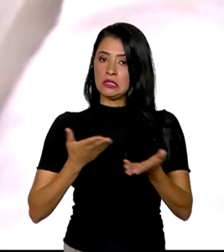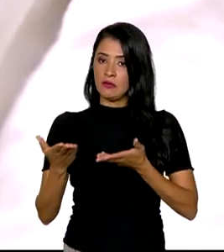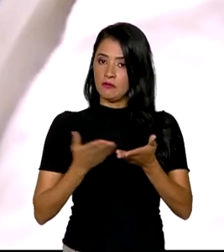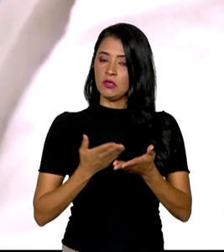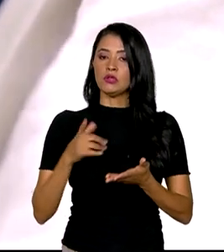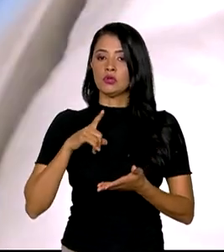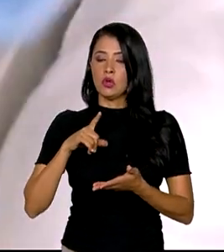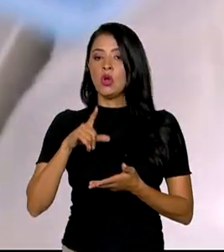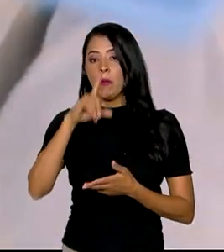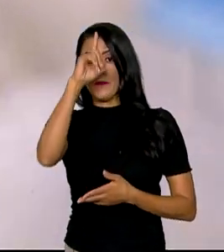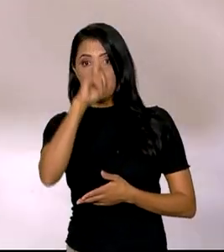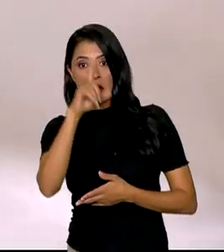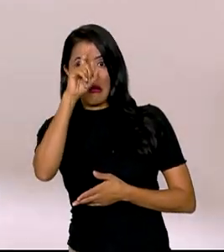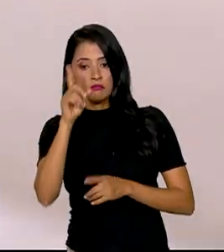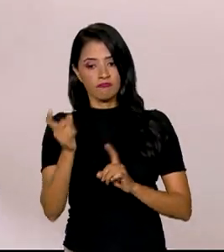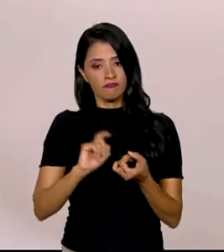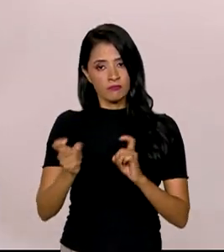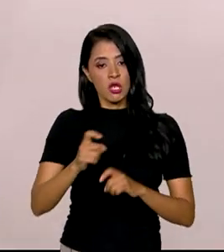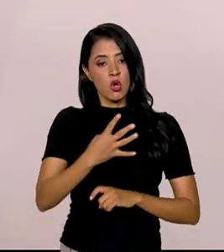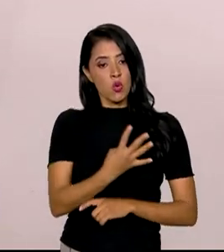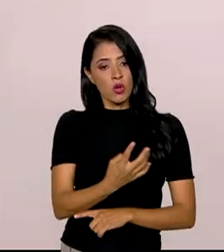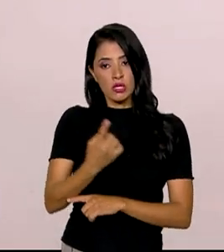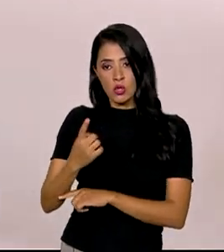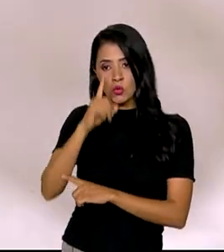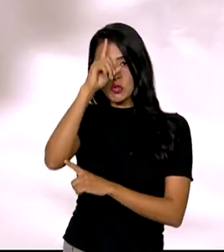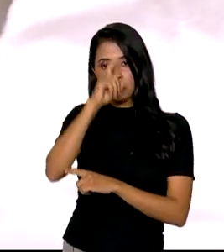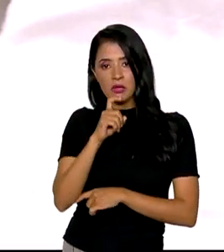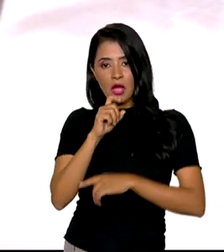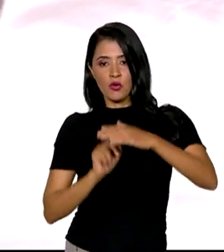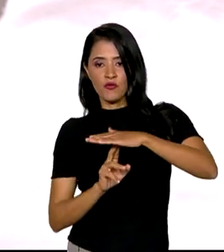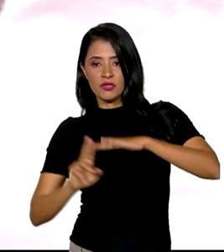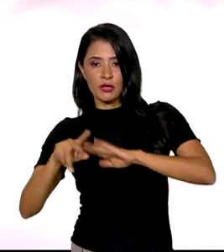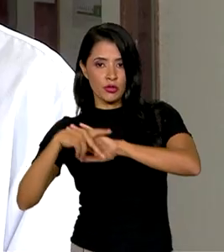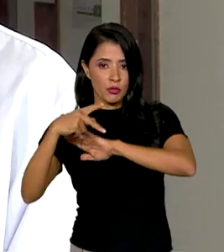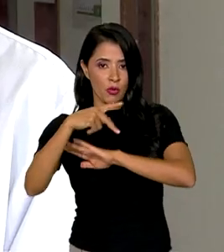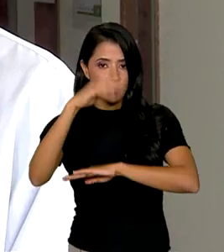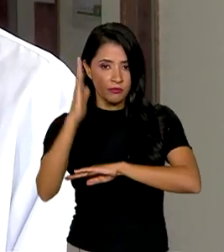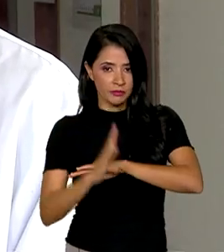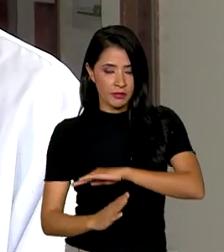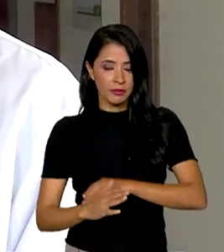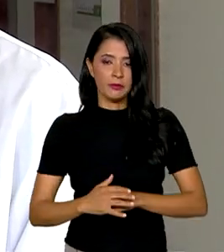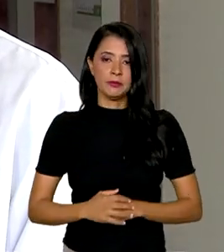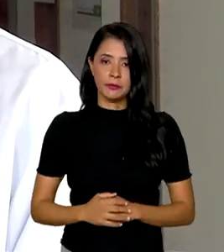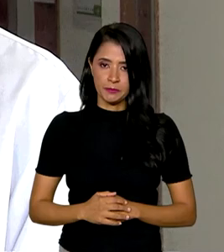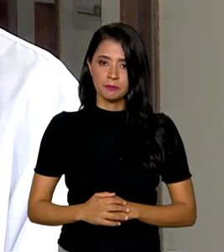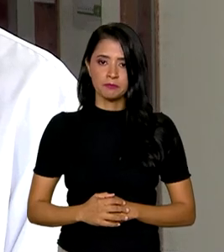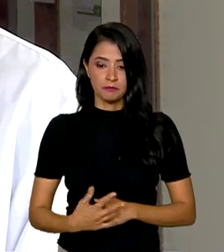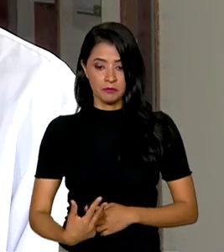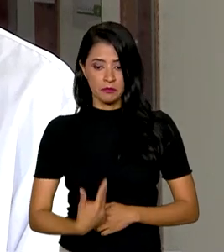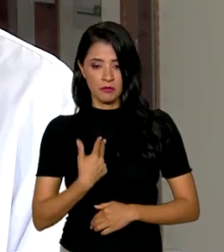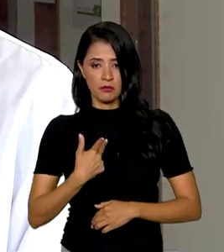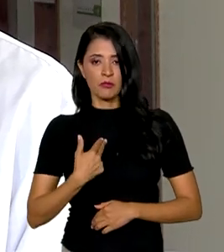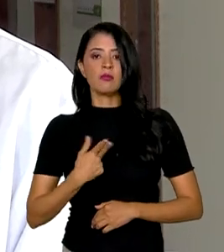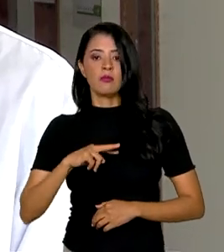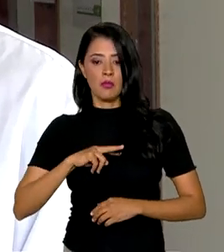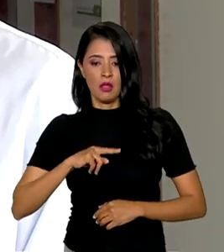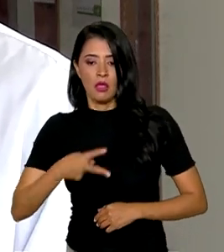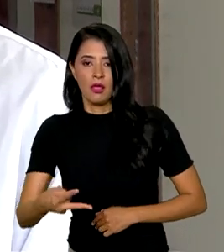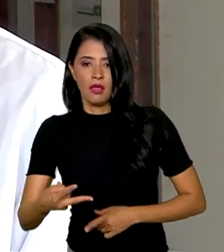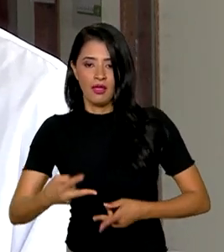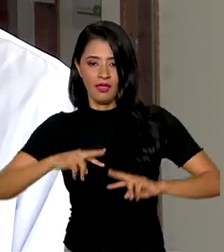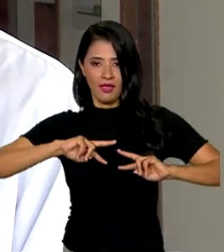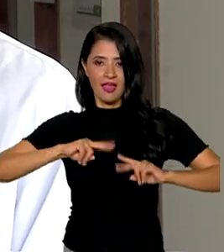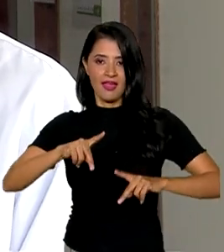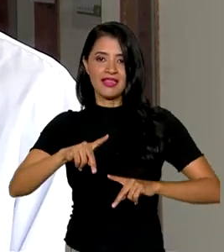que administra 41 hospitais universitários do país transplante é uma terapia que salva